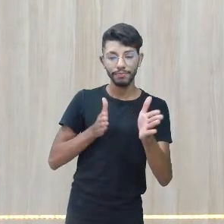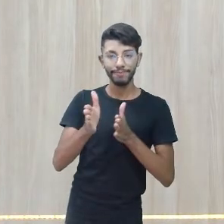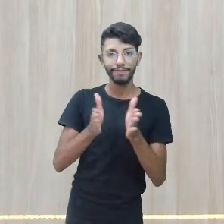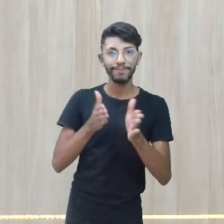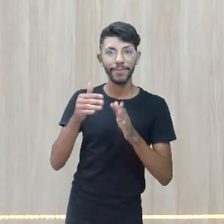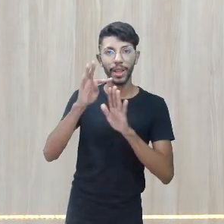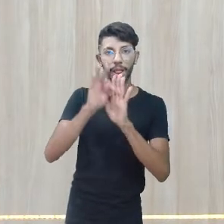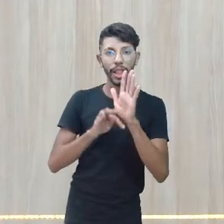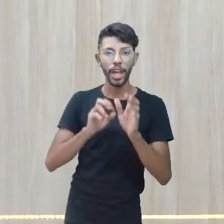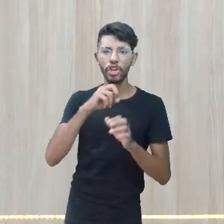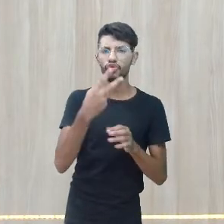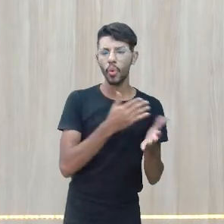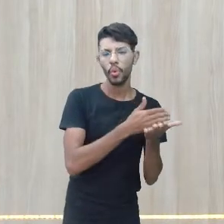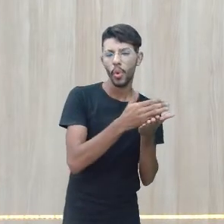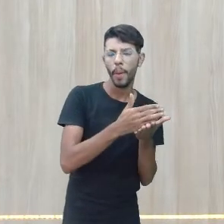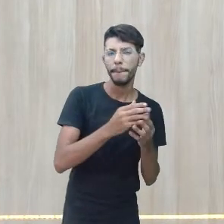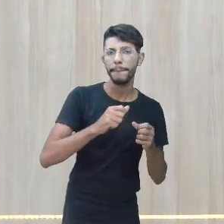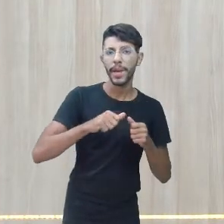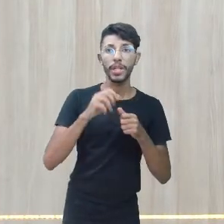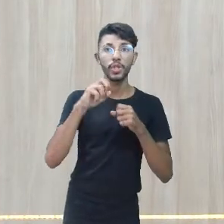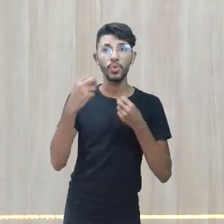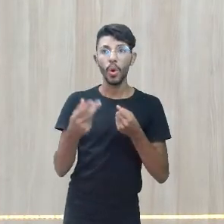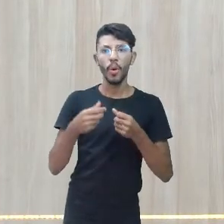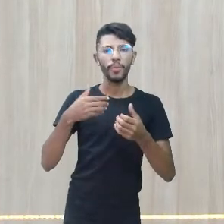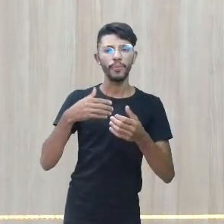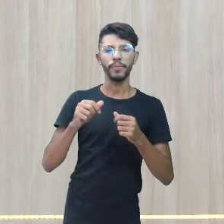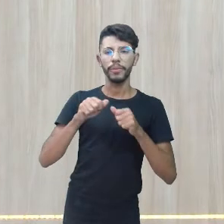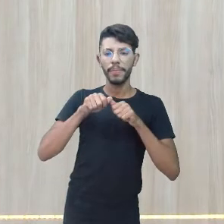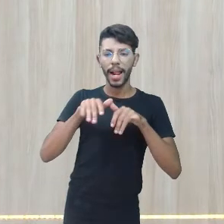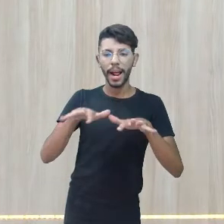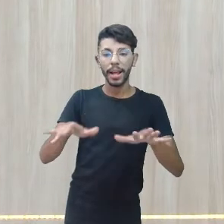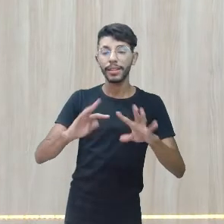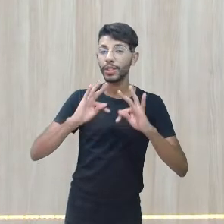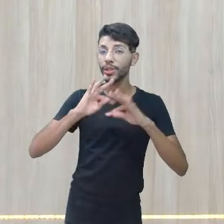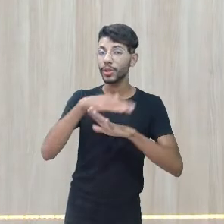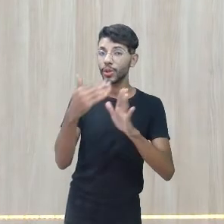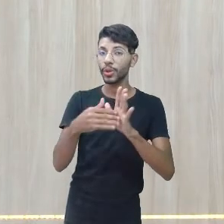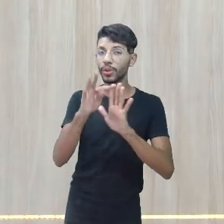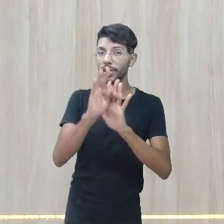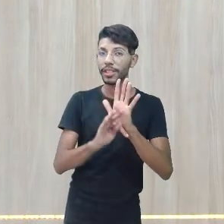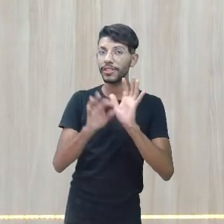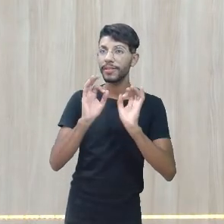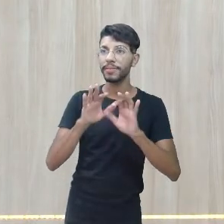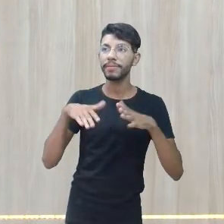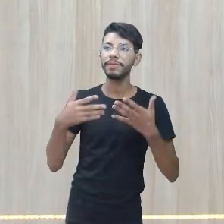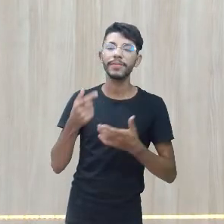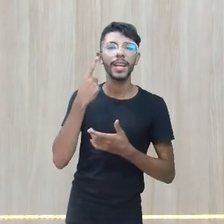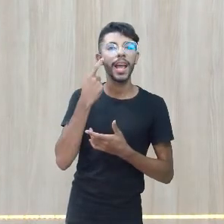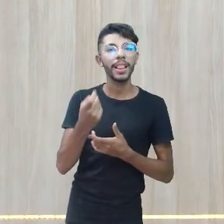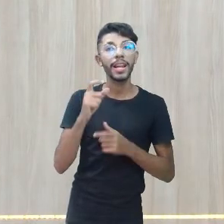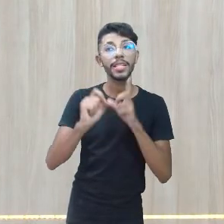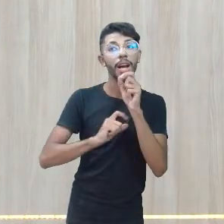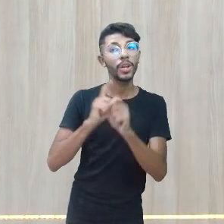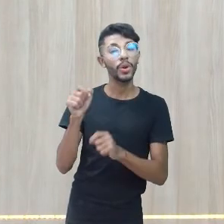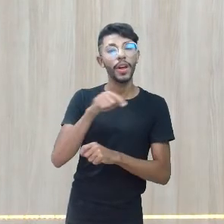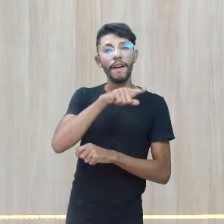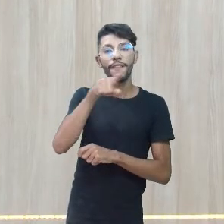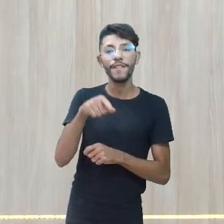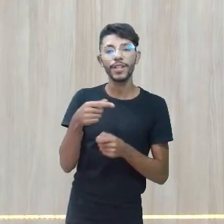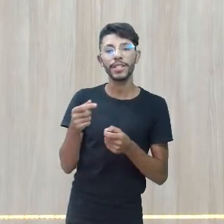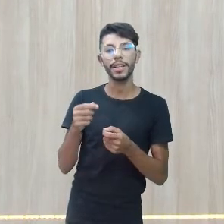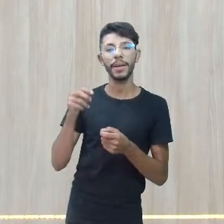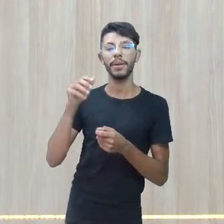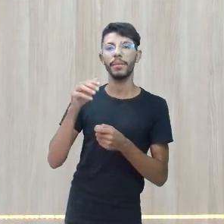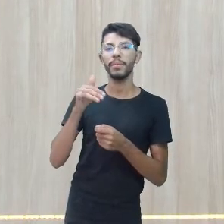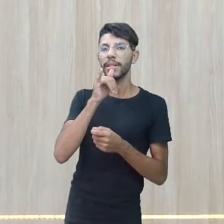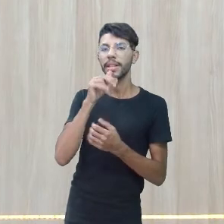no início, espalhado por todo o texto. E é interessante você pegar uma fábula antiga